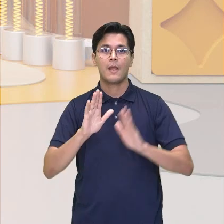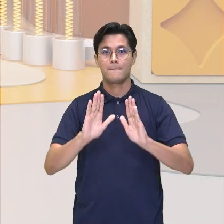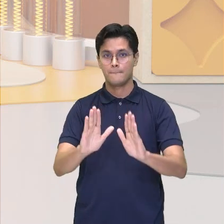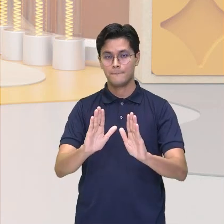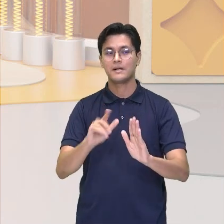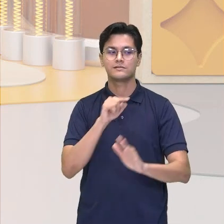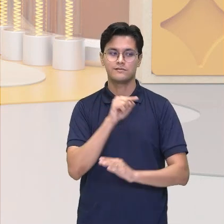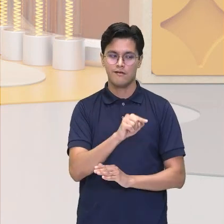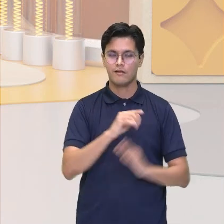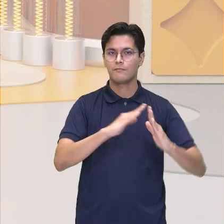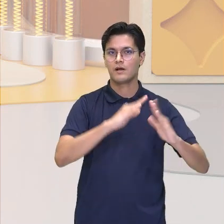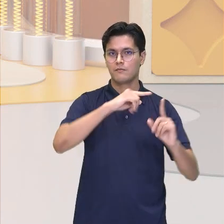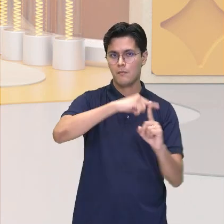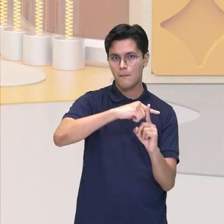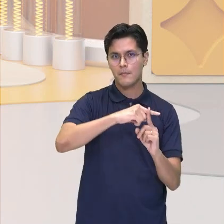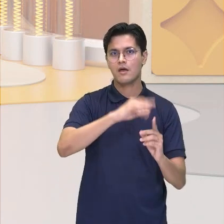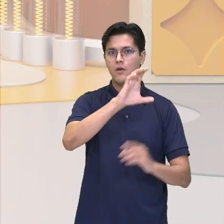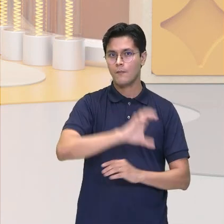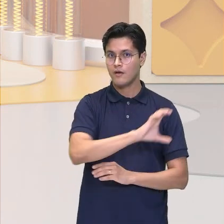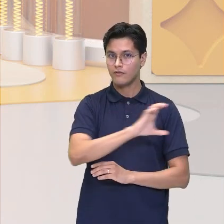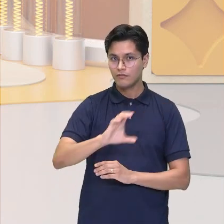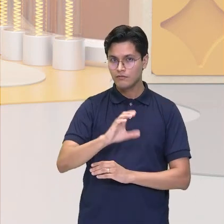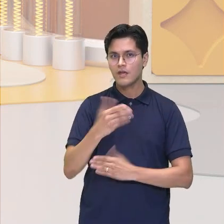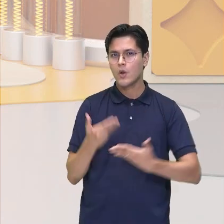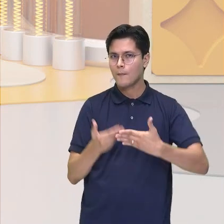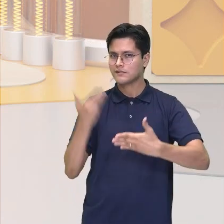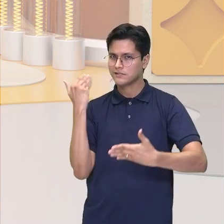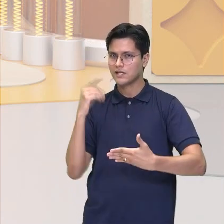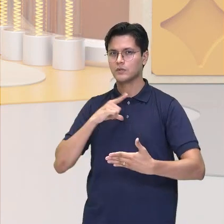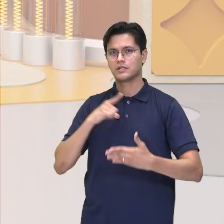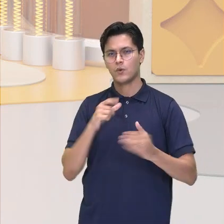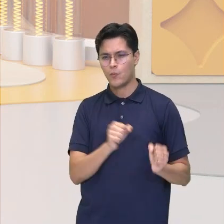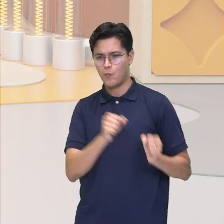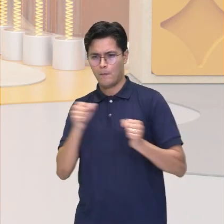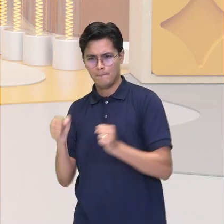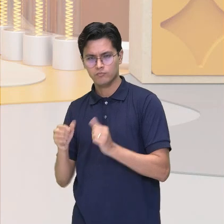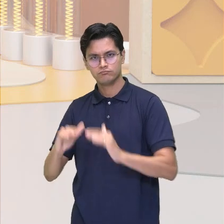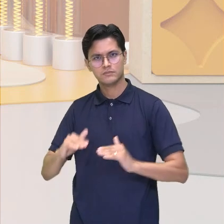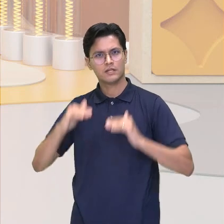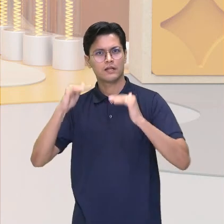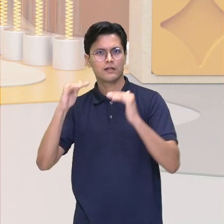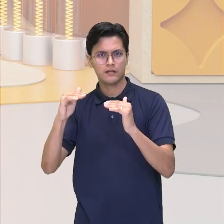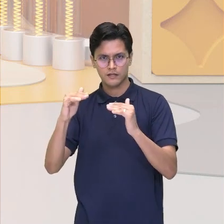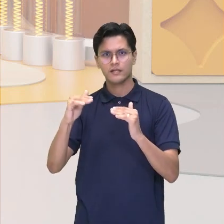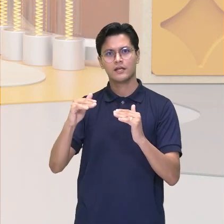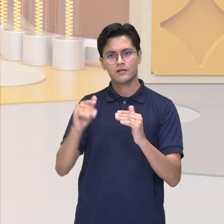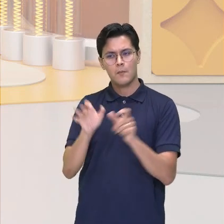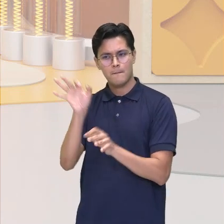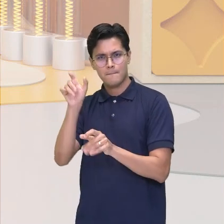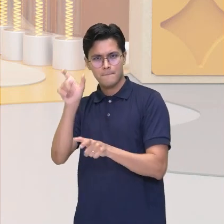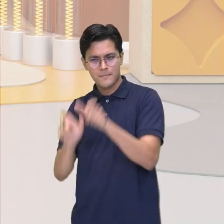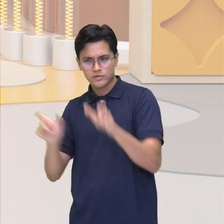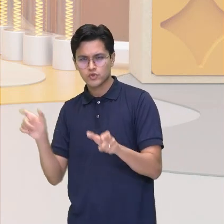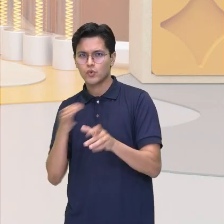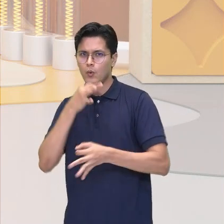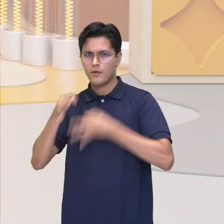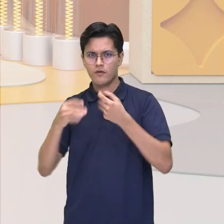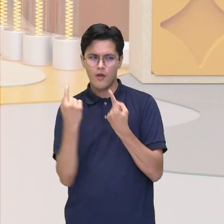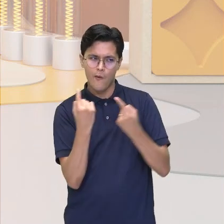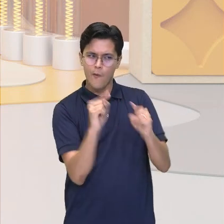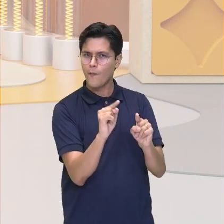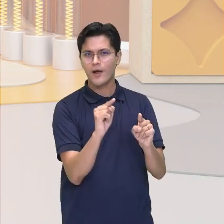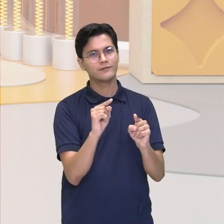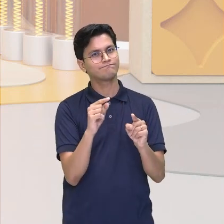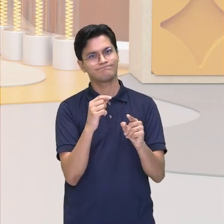tanto poder que ela conseguia minar qualquer contestação, mas a partir da Baixa Idade